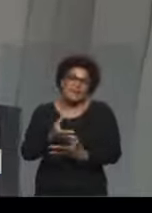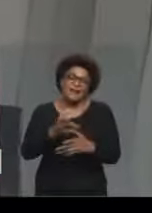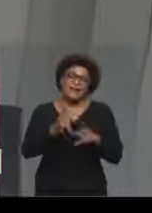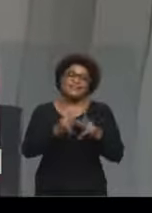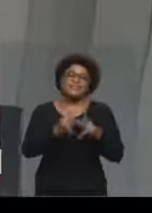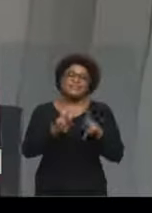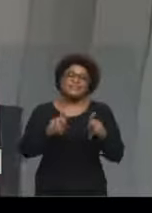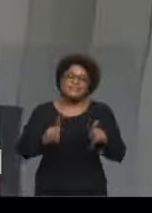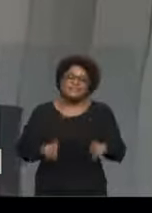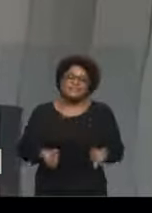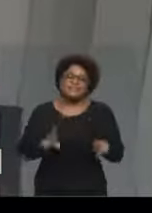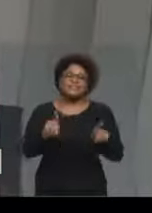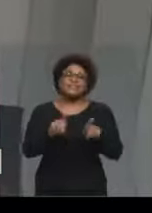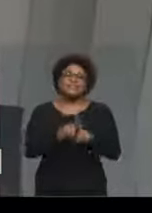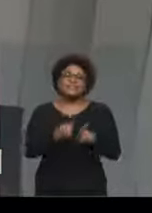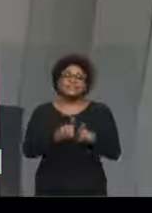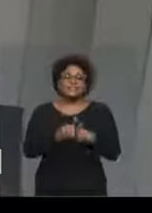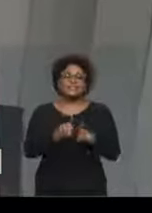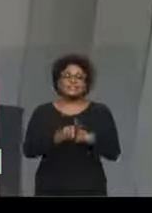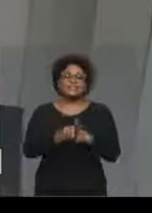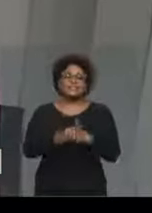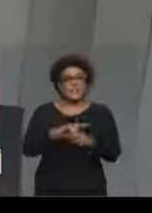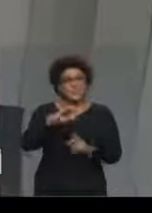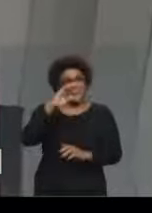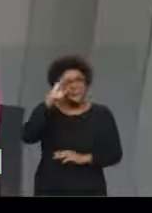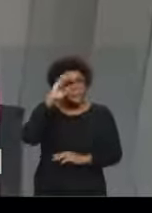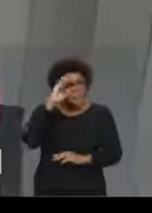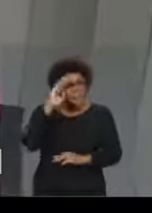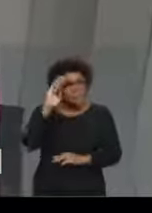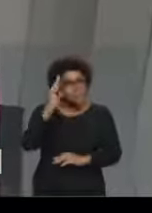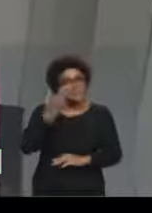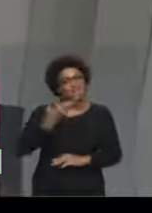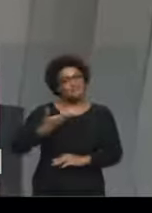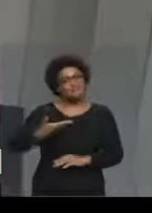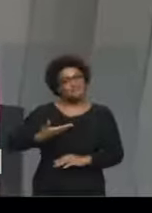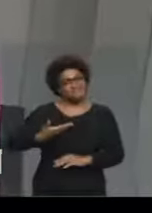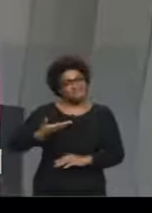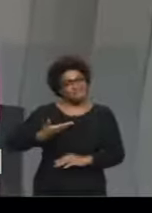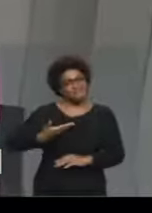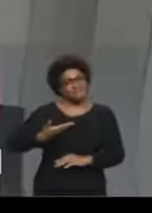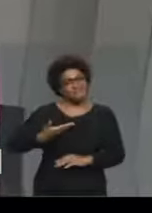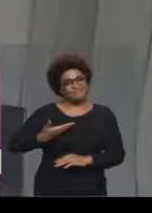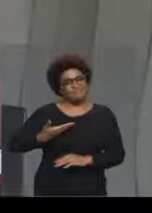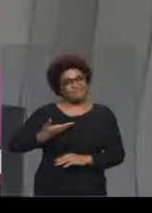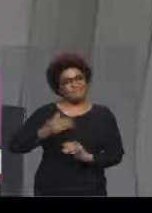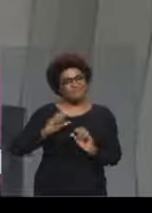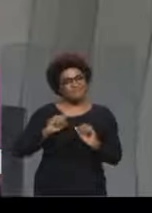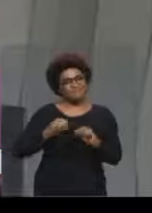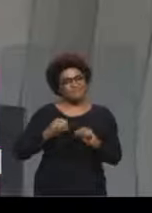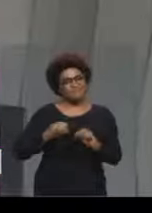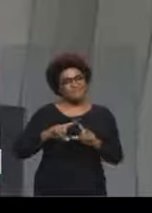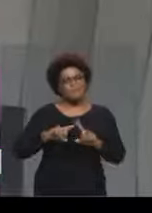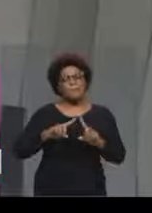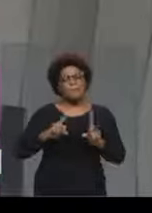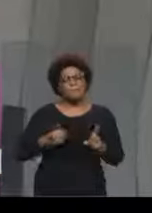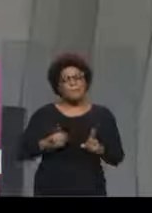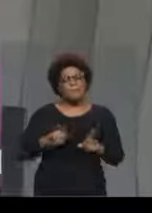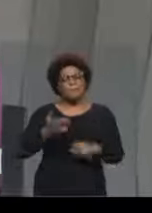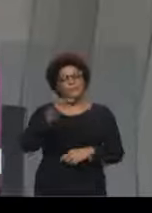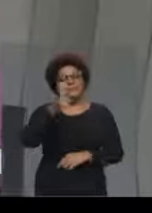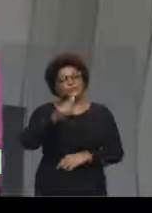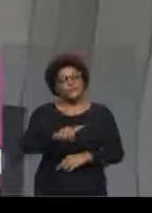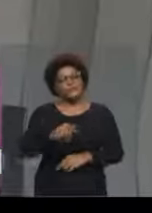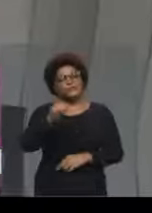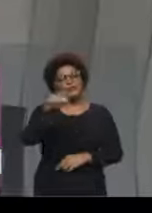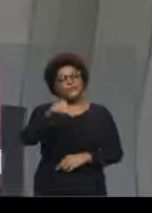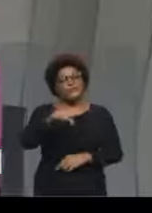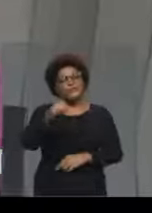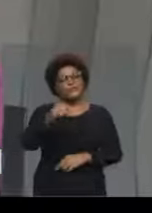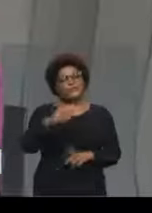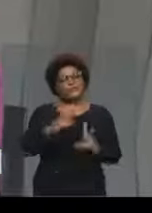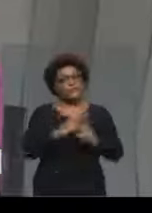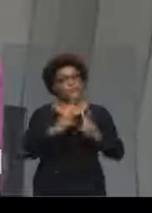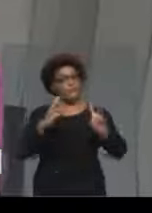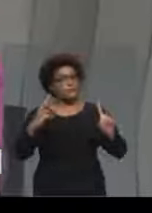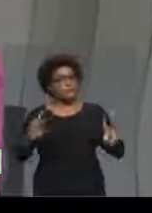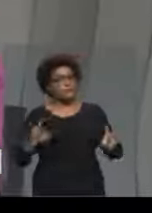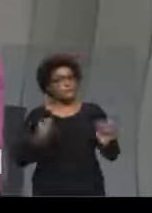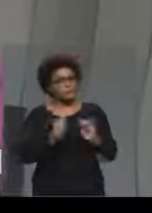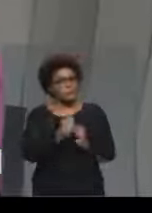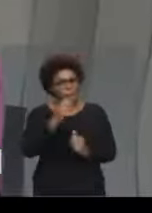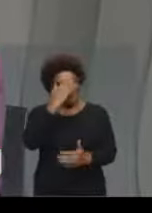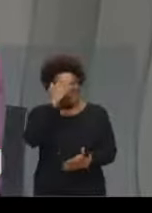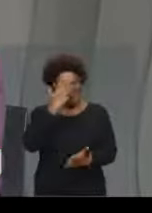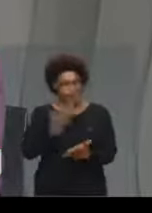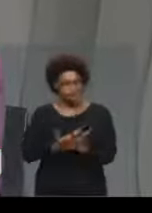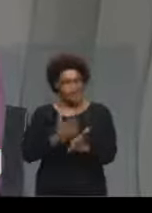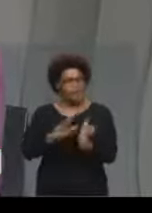professores e principalmente dos colegas, né? Mas vamos lá para mais um ano, com muita fé que tudo isso